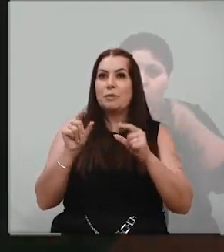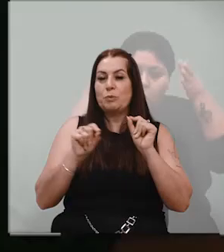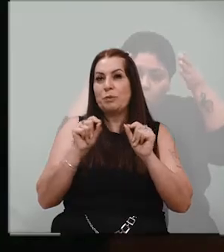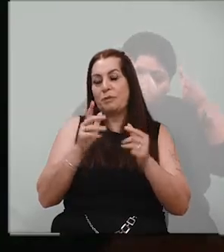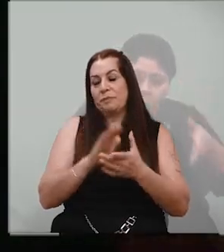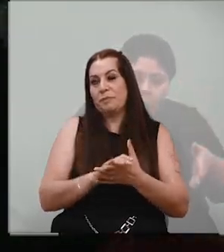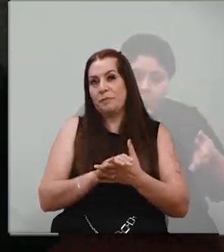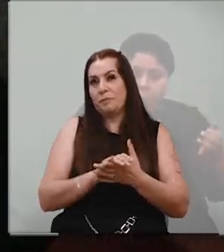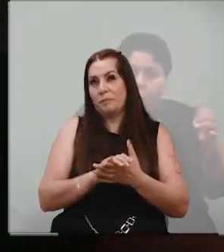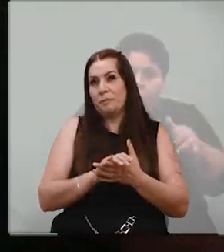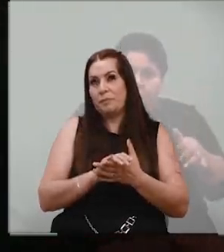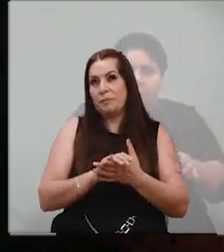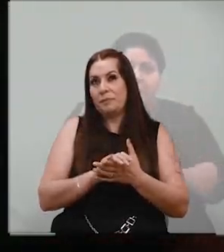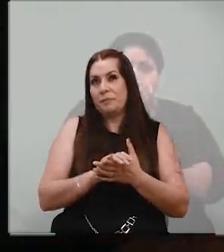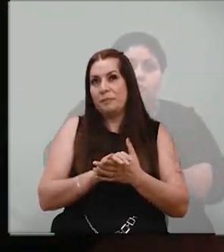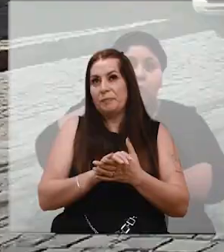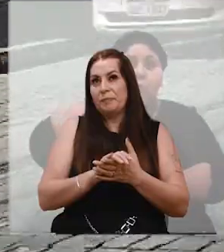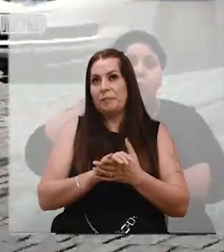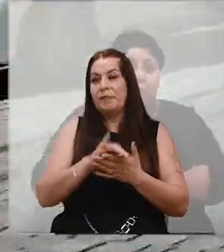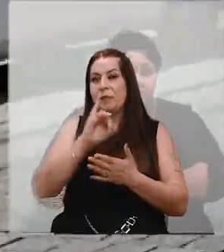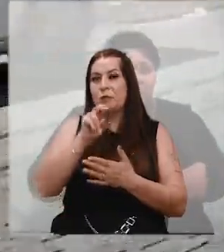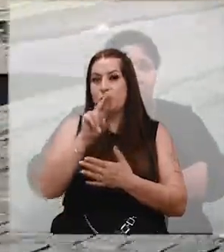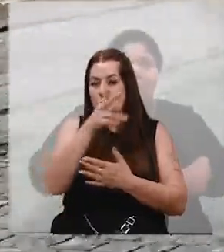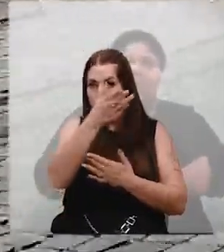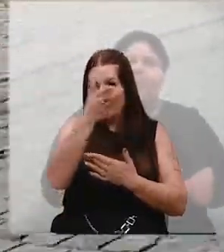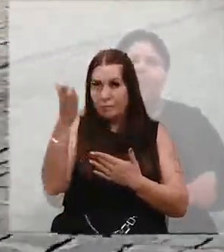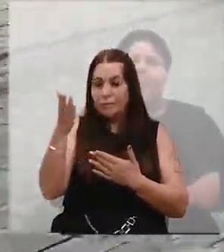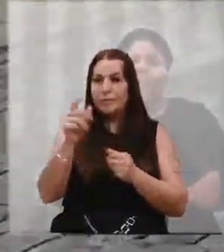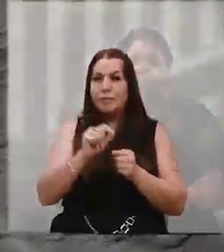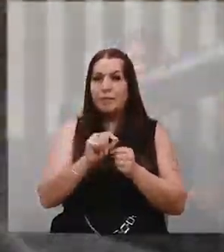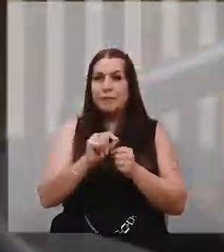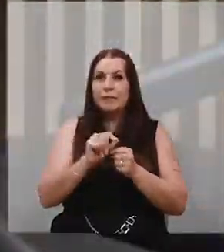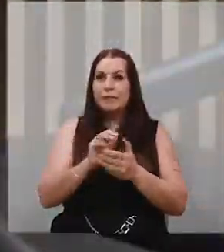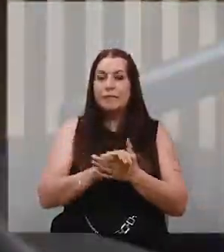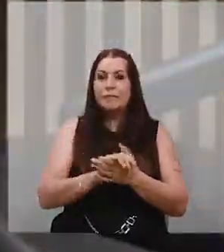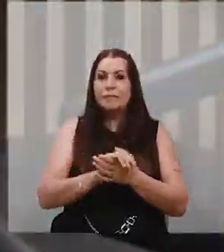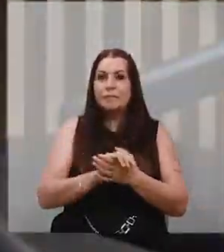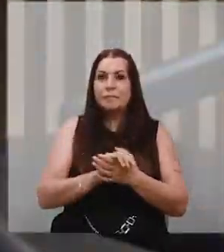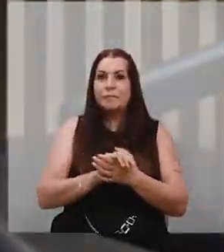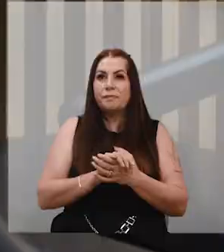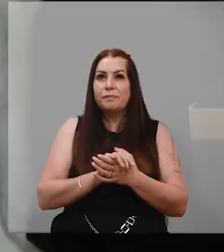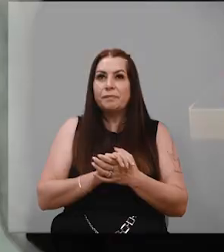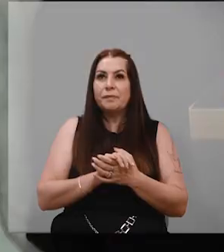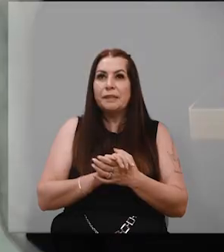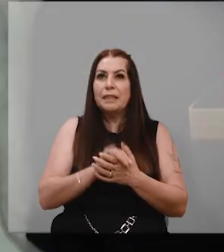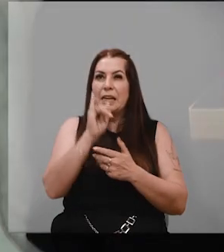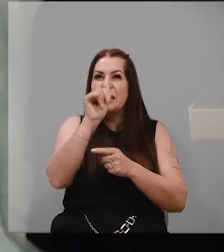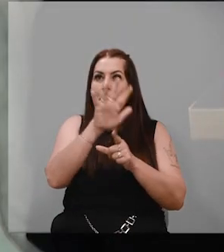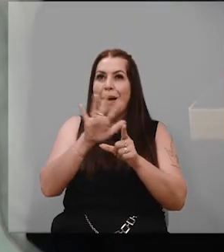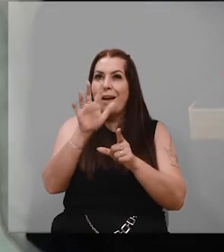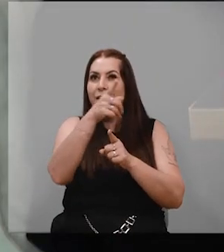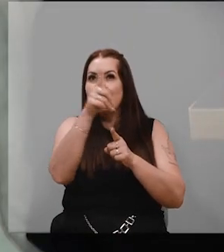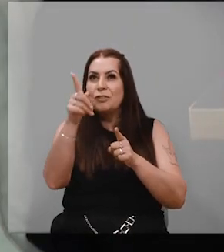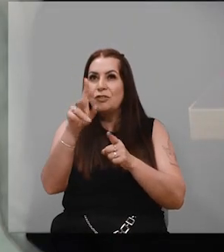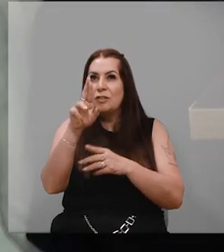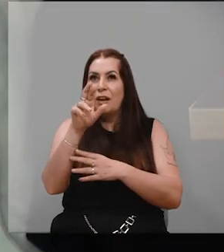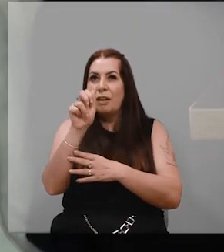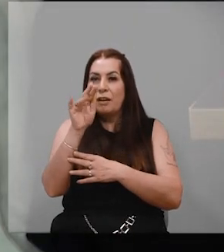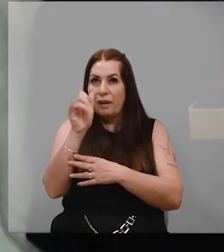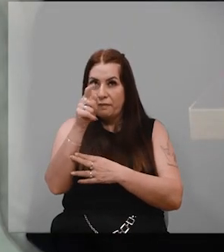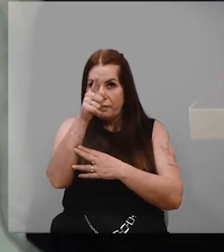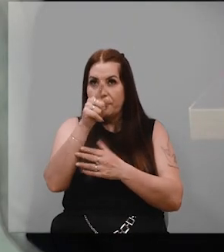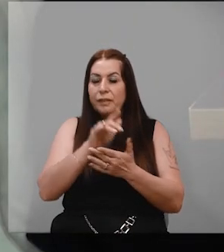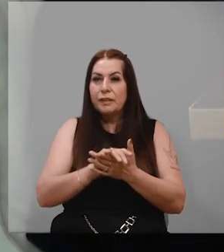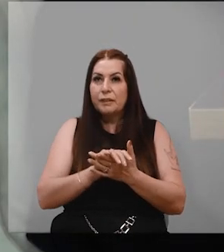cima dela. E tem a edição aí da Ju. Exatamente, que deu o toque, foi... Né? E as imagens, né? Na época o